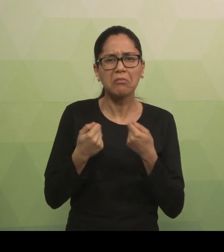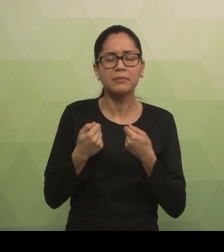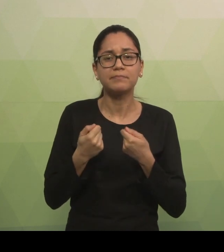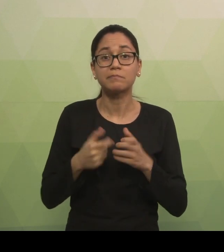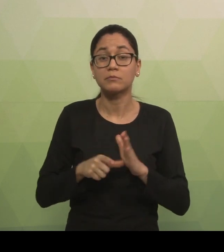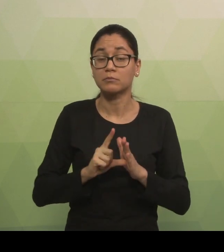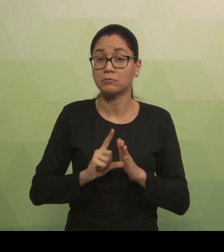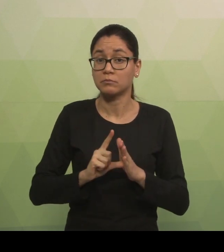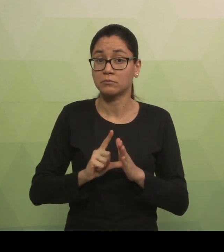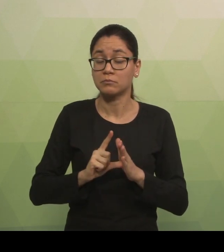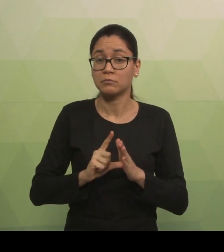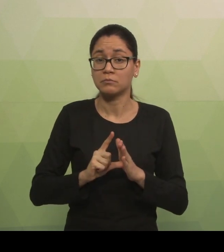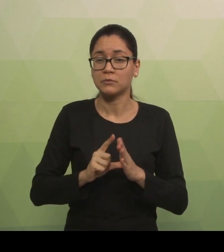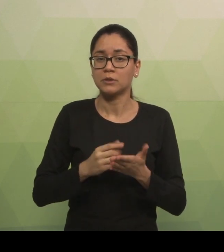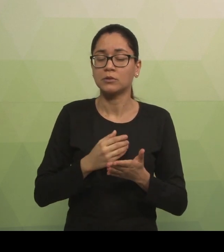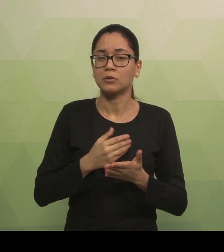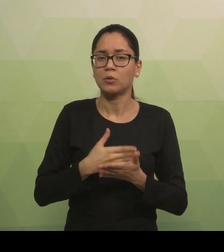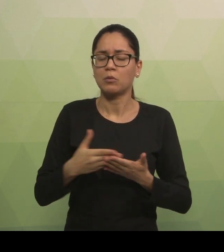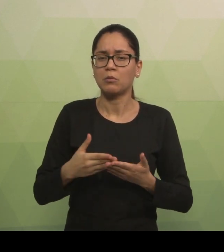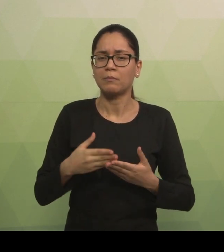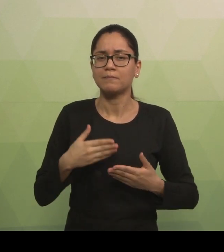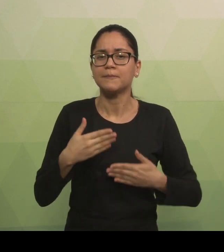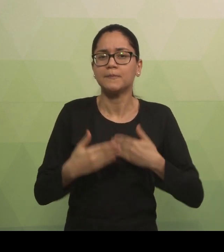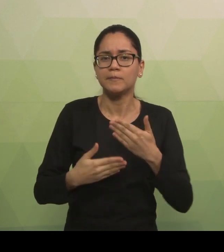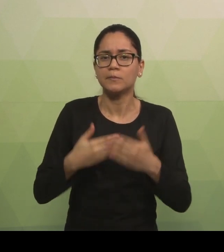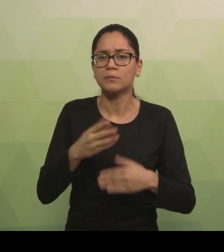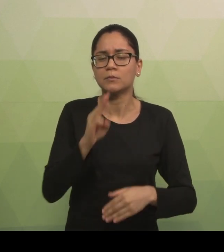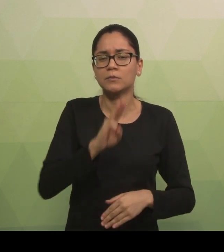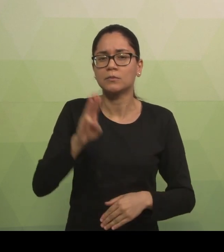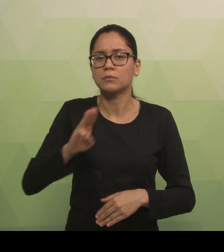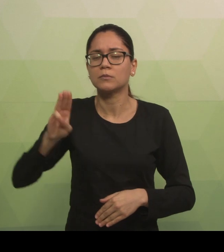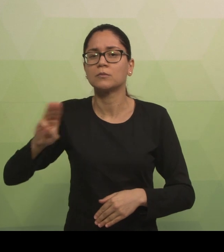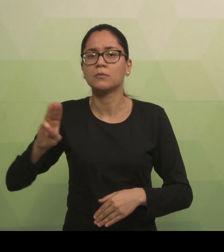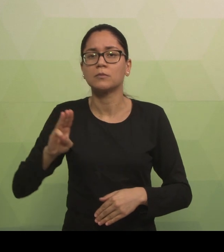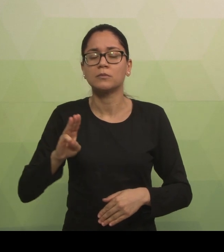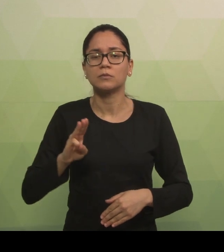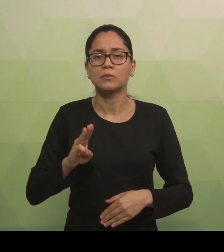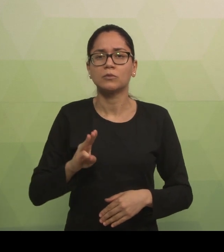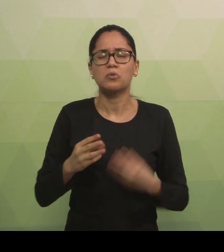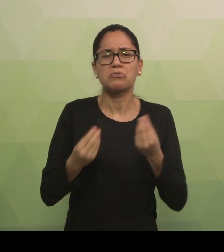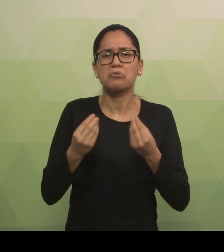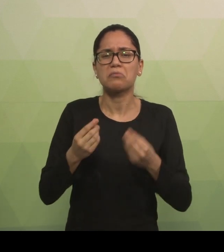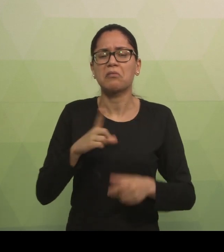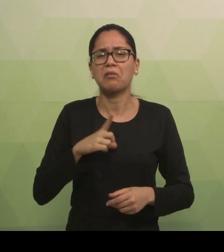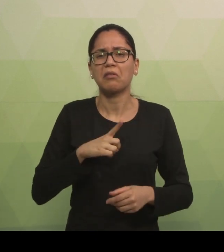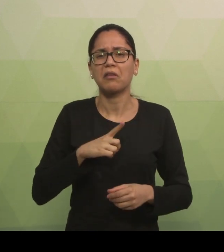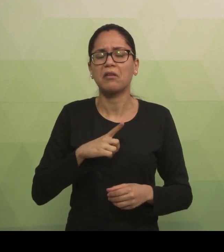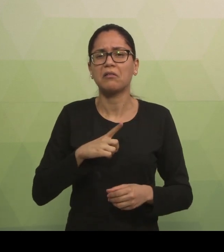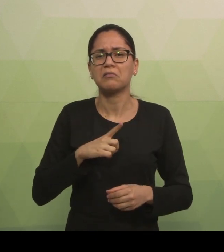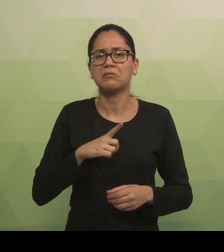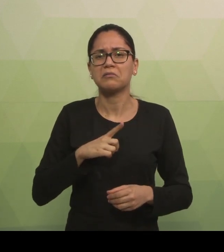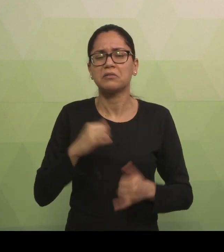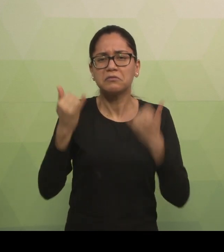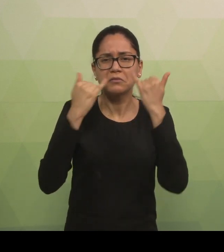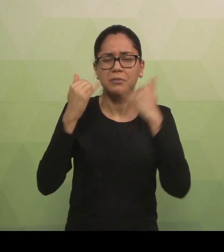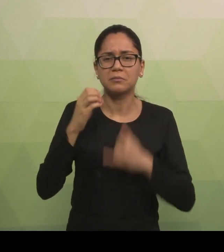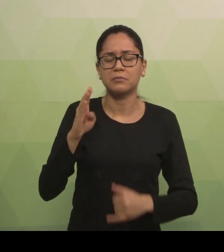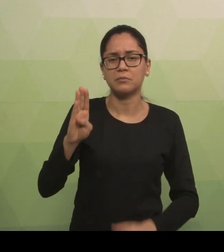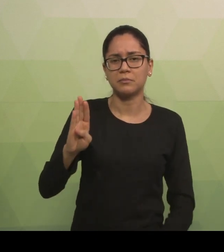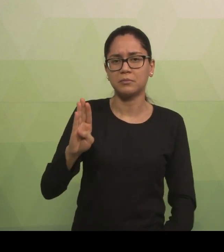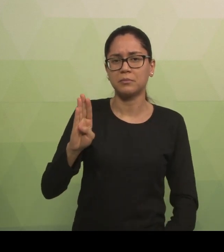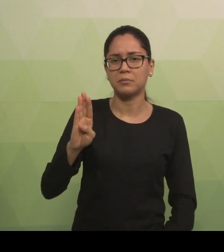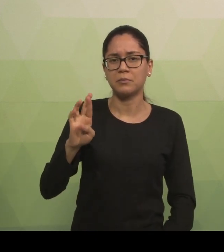começarmos qualquer desenvolvimento, é necessário obter informações sobre o projeto que iremos desenvolver. O